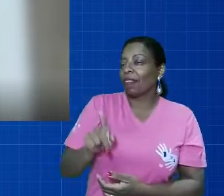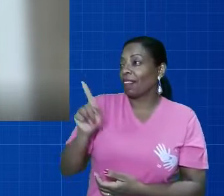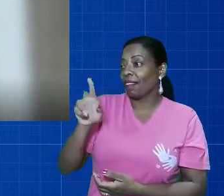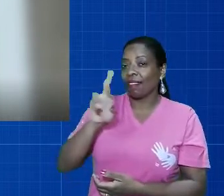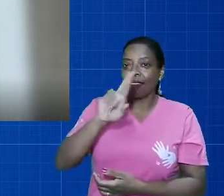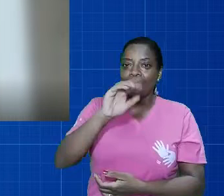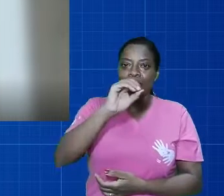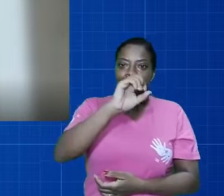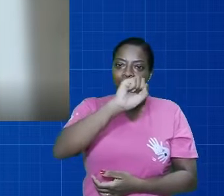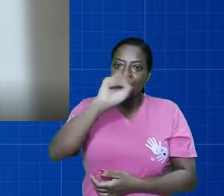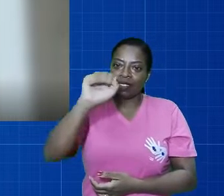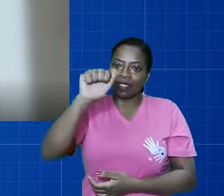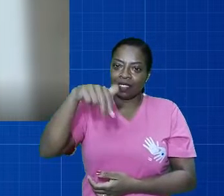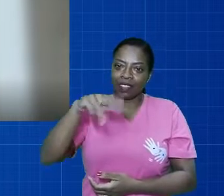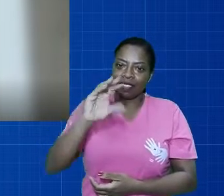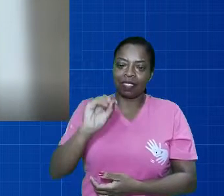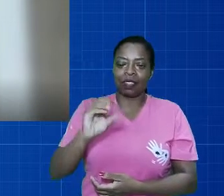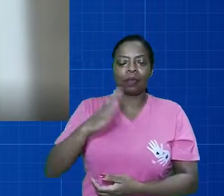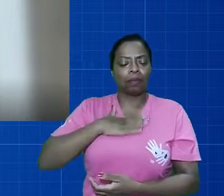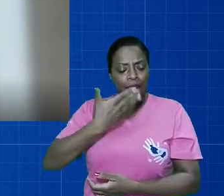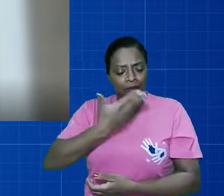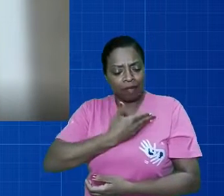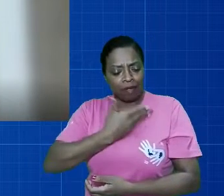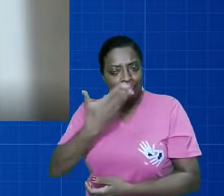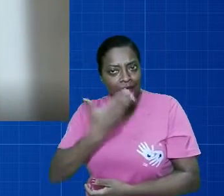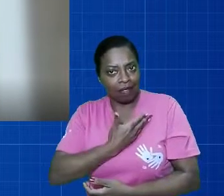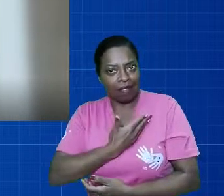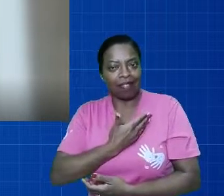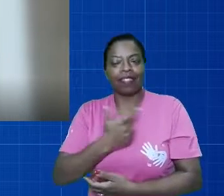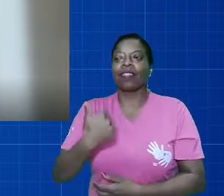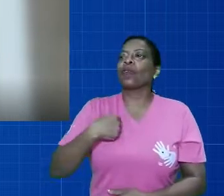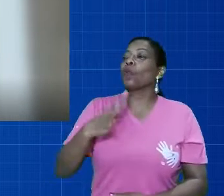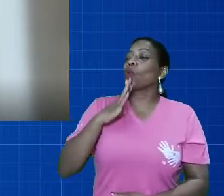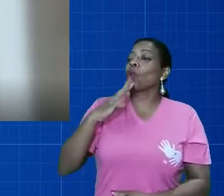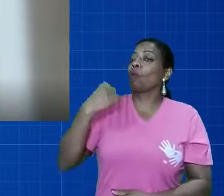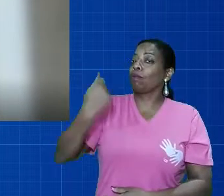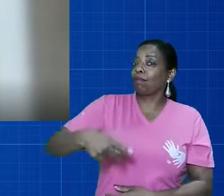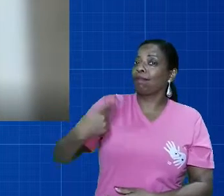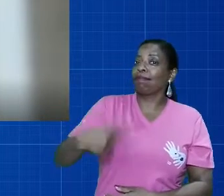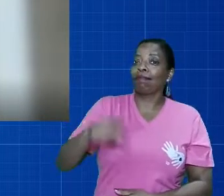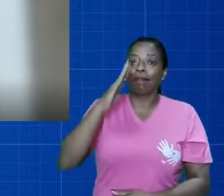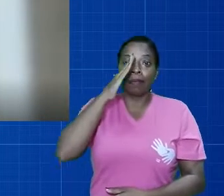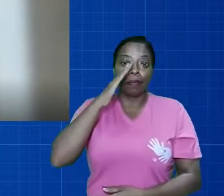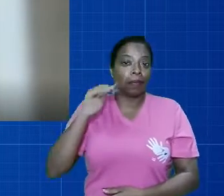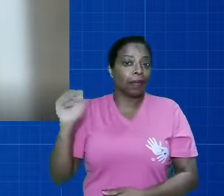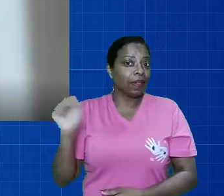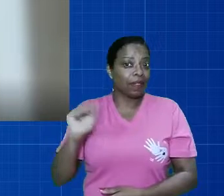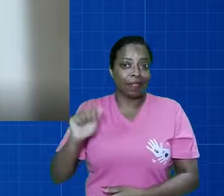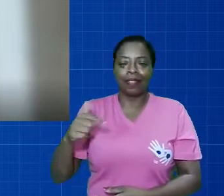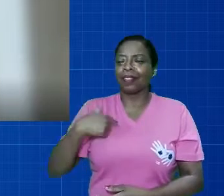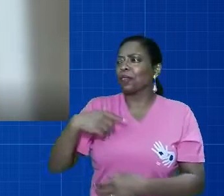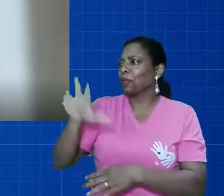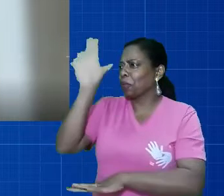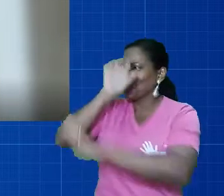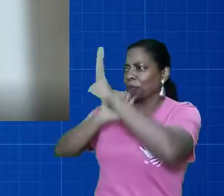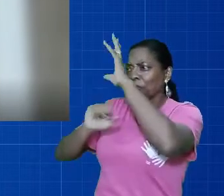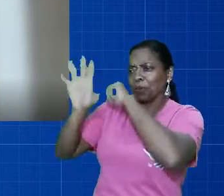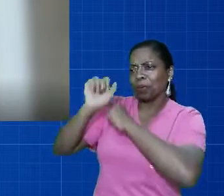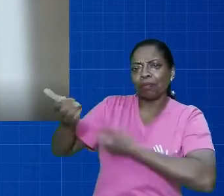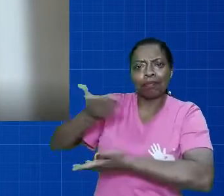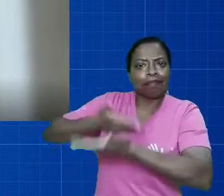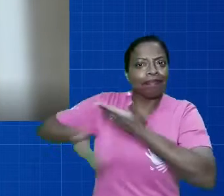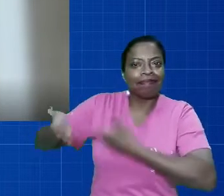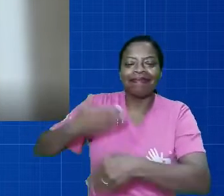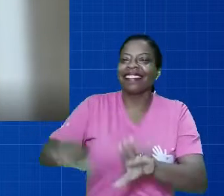amigo muito próximo nosso, né? Eu o conheci na rede e aprendi demais com o professor Rossano, por